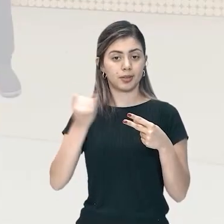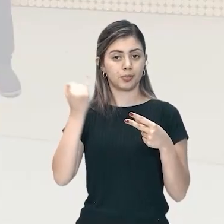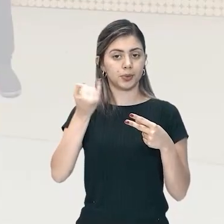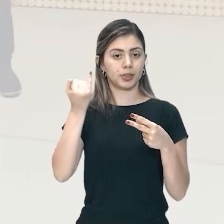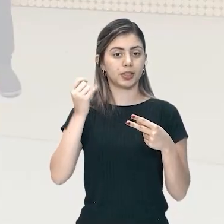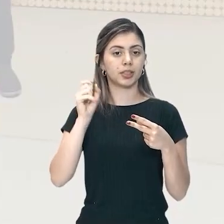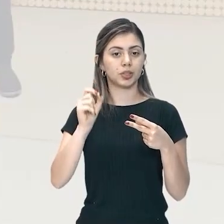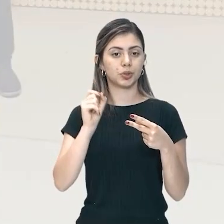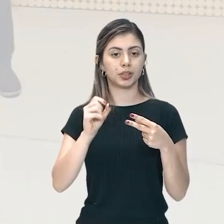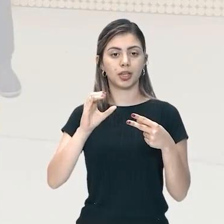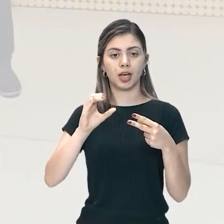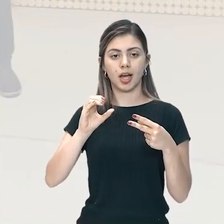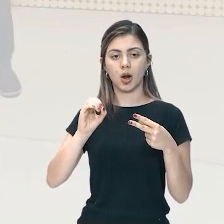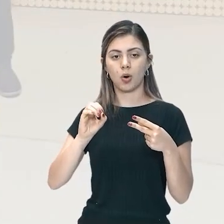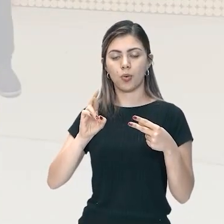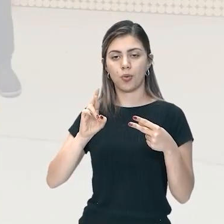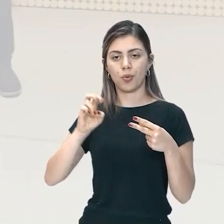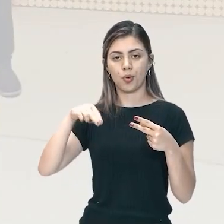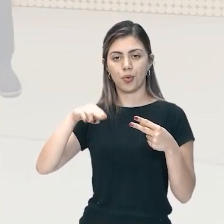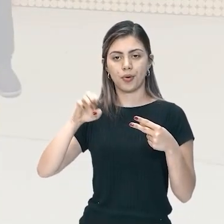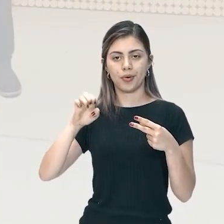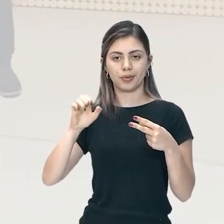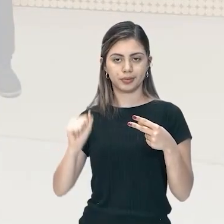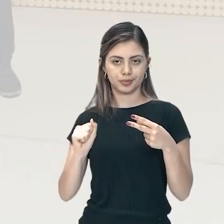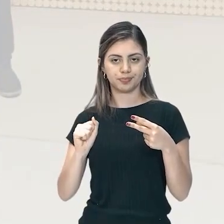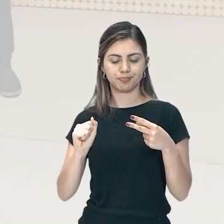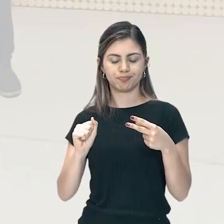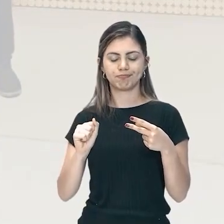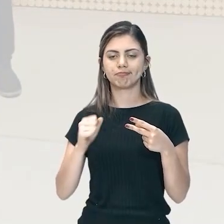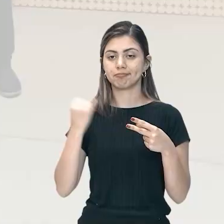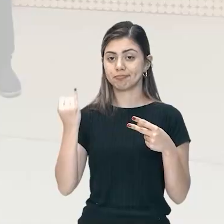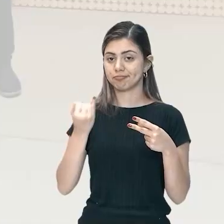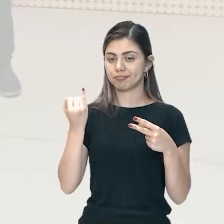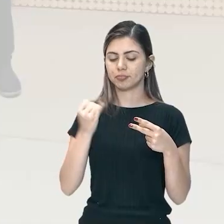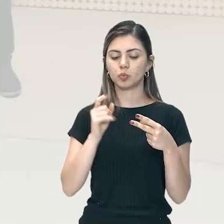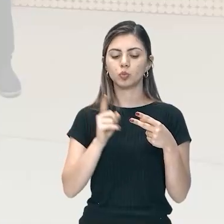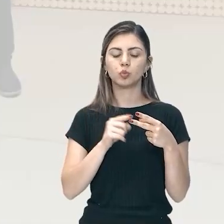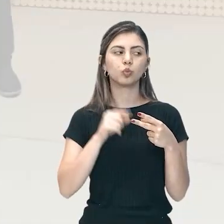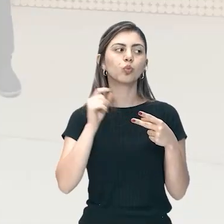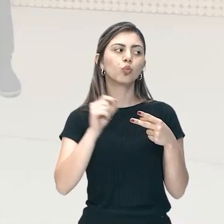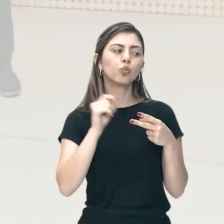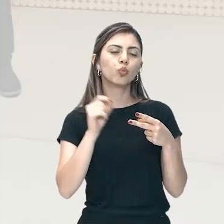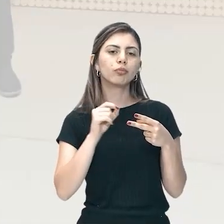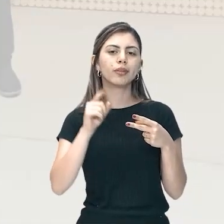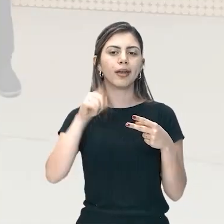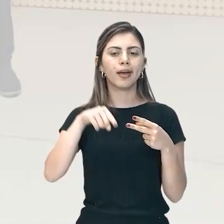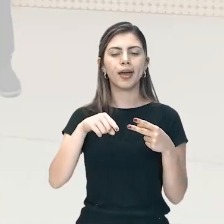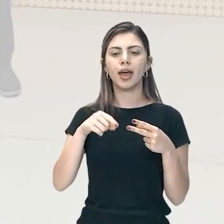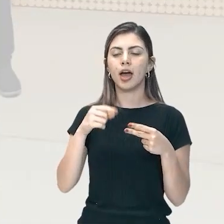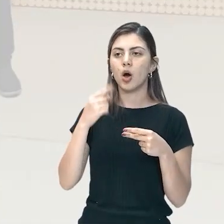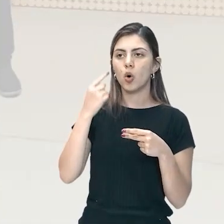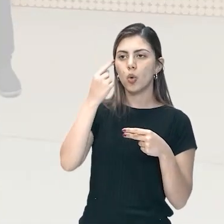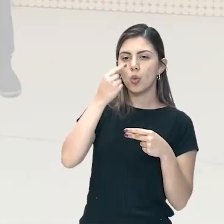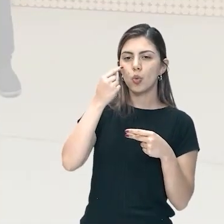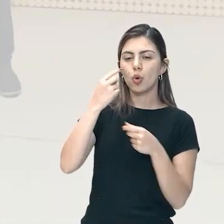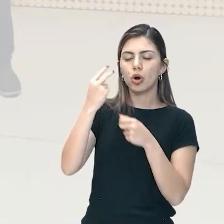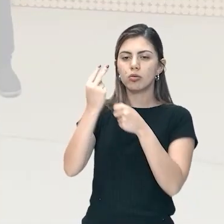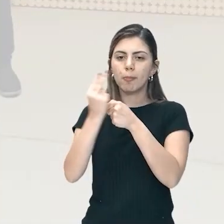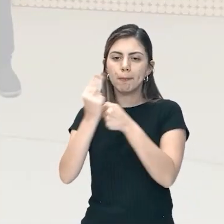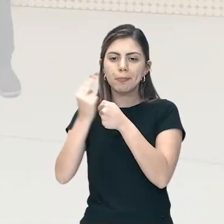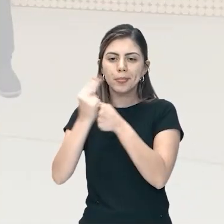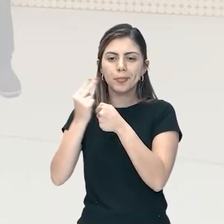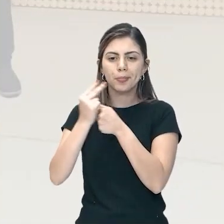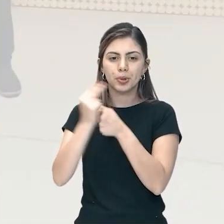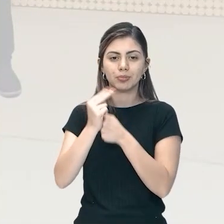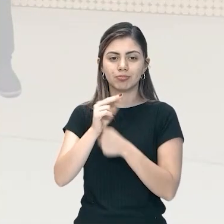ó. A córnea, gente. A córnea, ela é a parte que protege o nosso olho, ela fica aqui em cima,